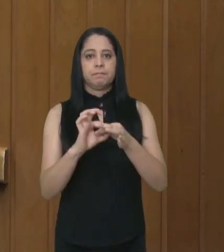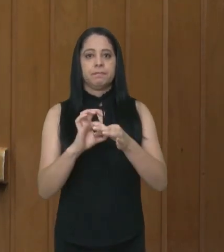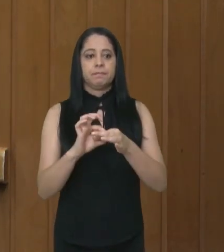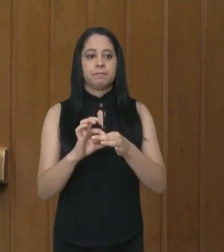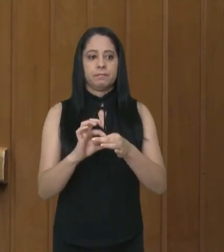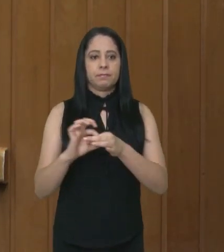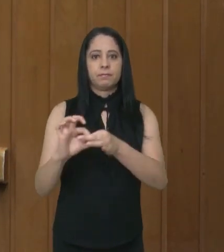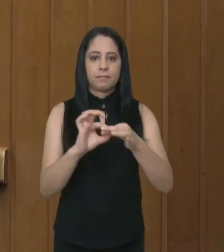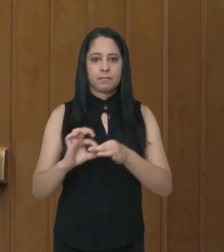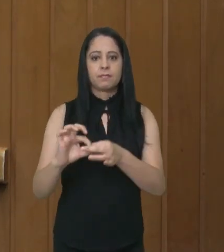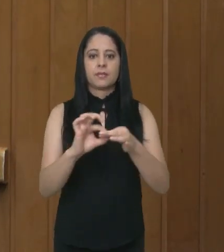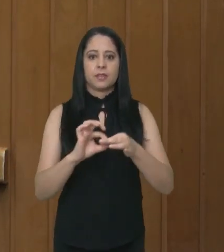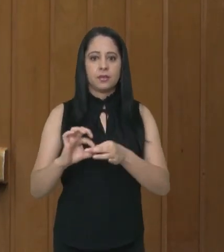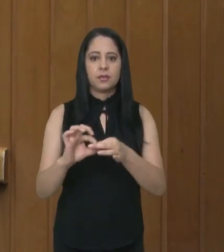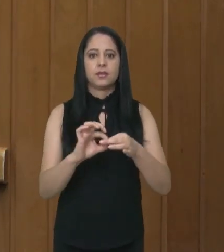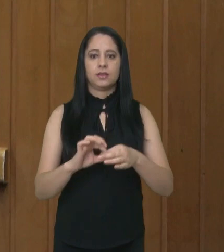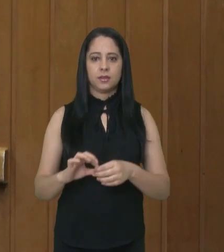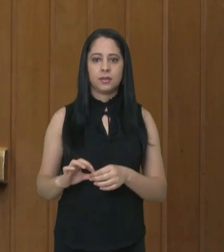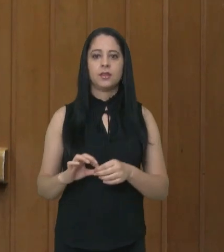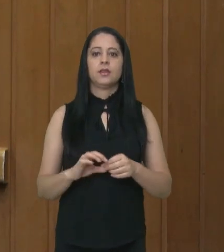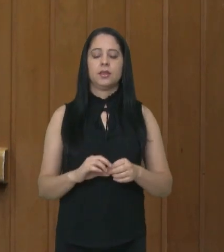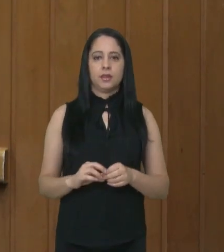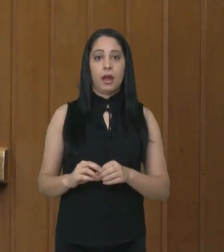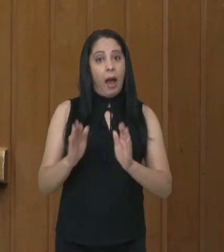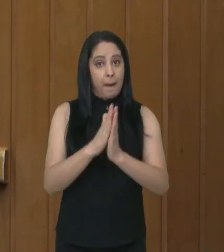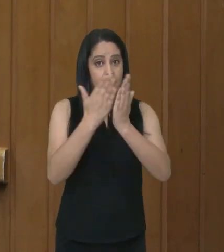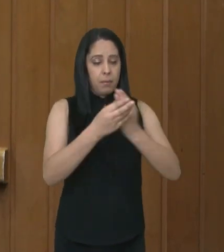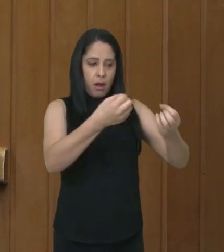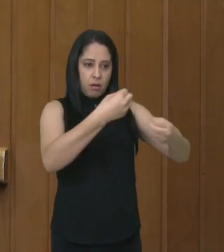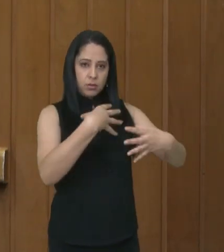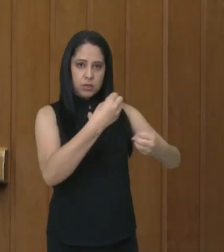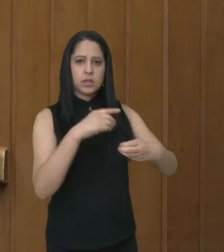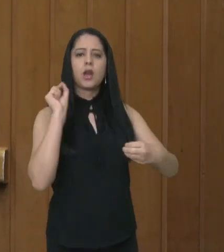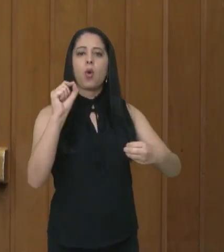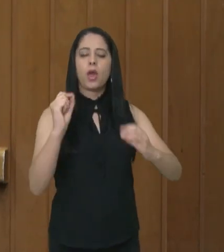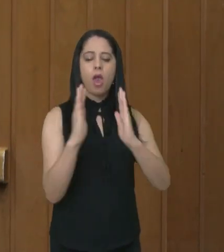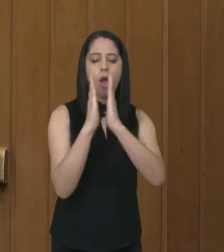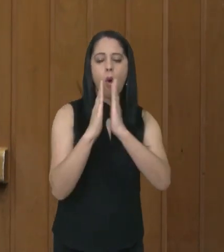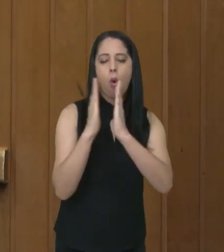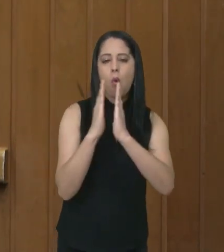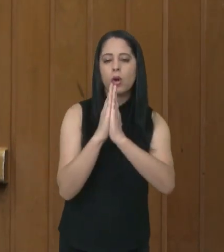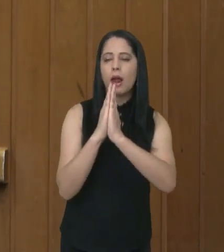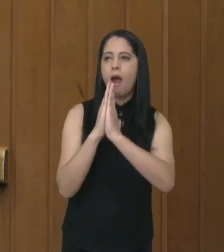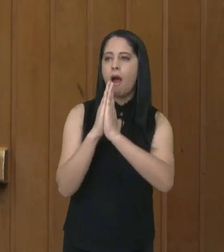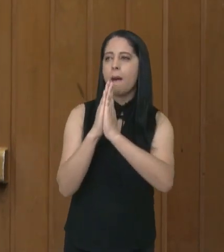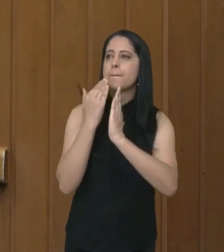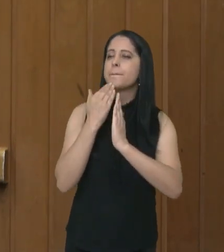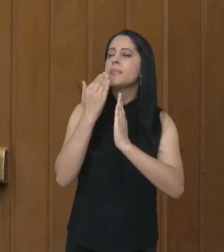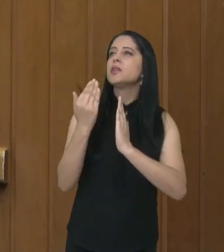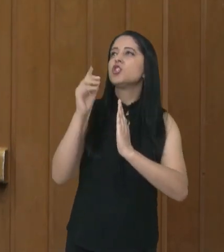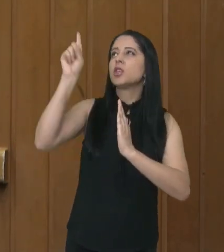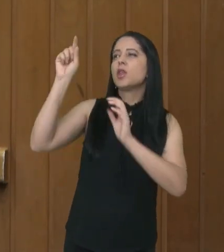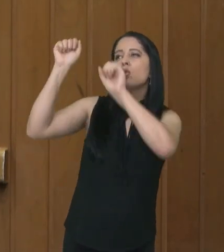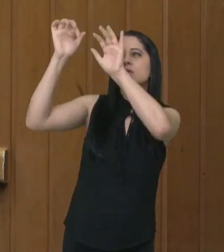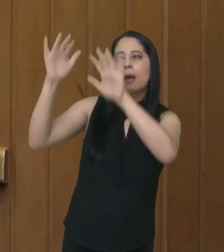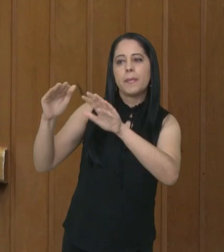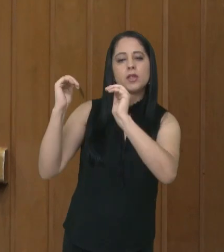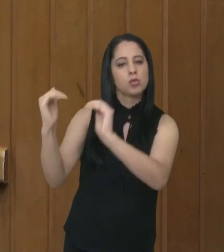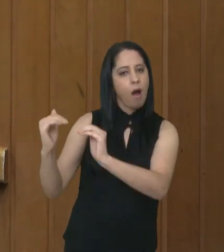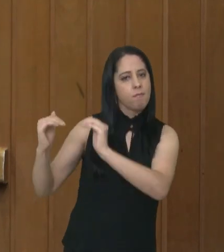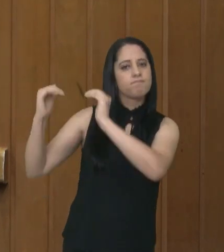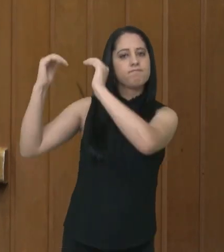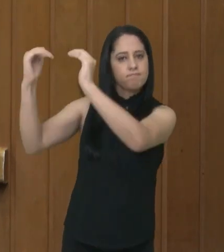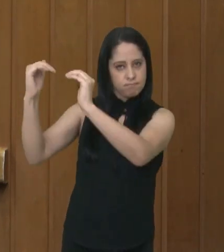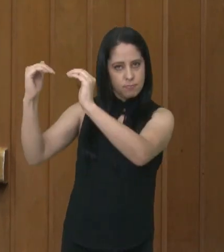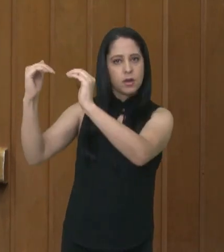votei no Bolsonaro. Mas o que a Bíblia nos ensina? A orarmos pelas autoridades. Vamos torcer para que o Brasil